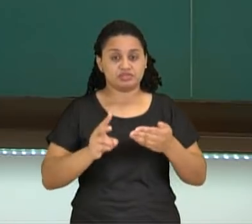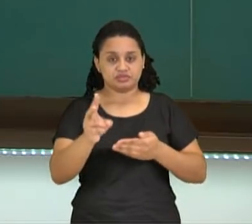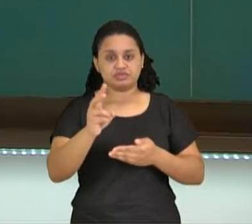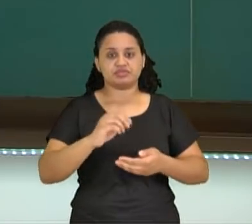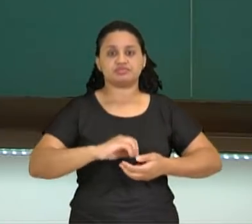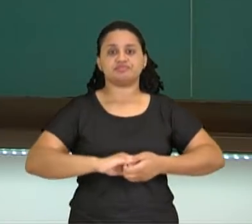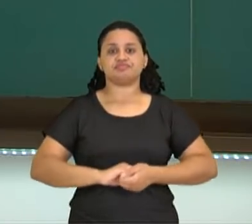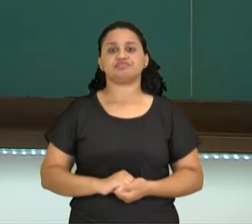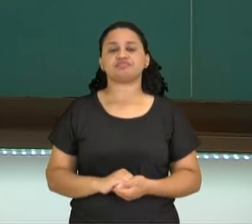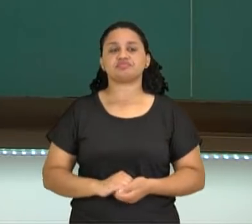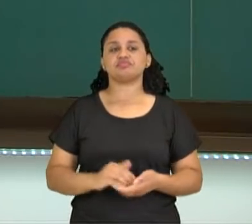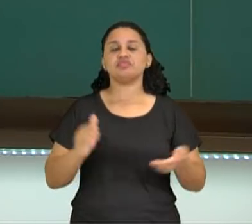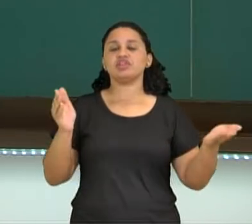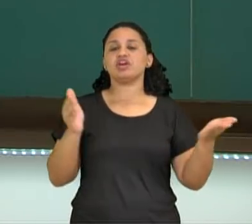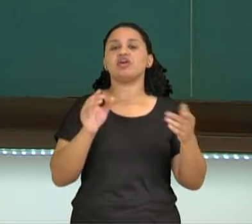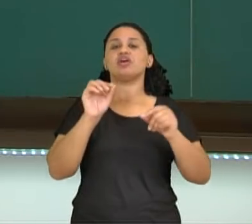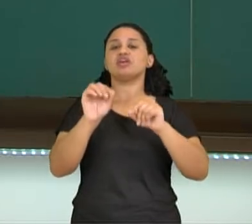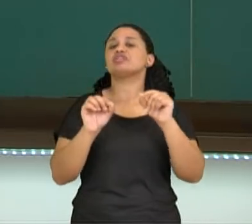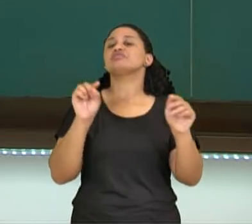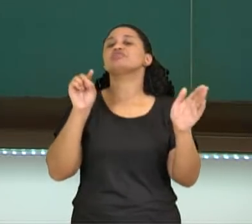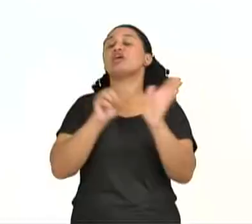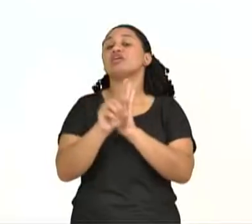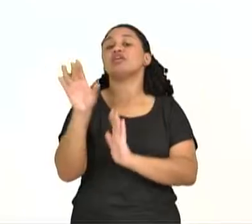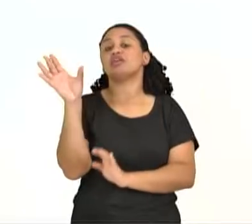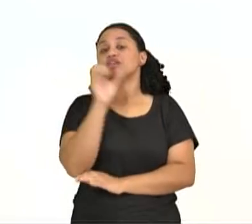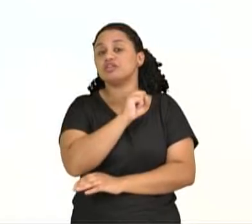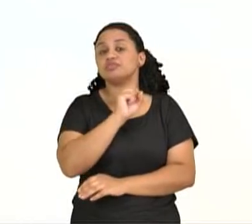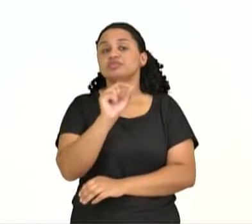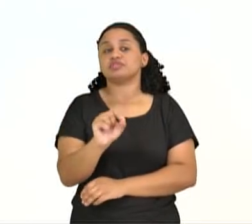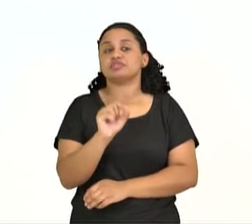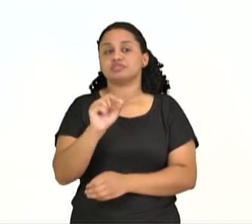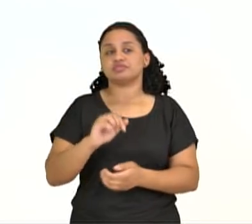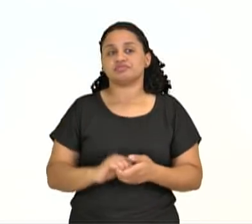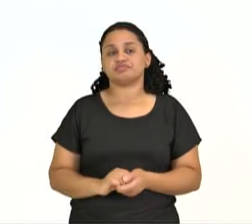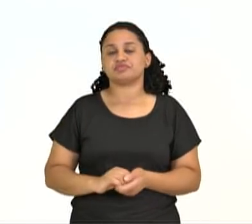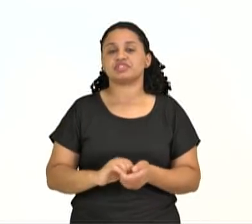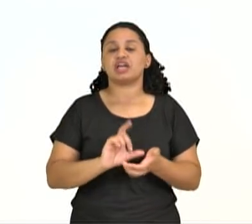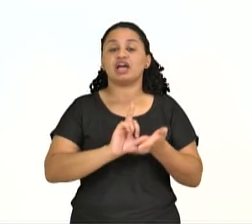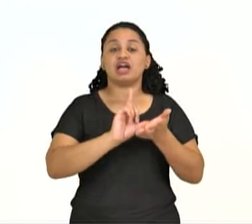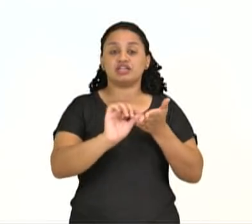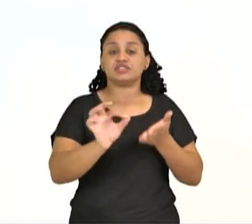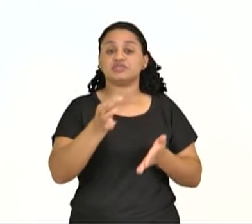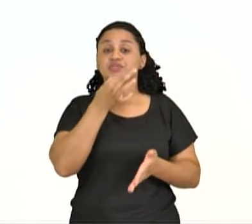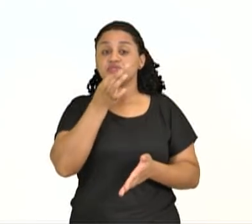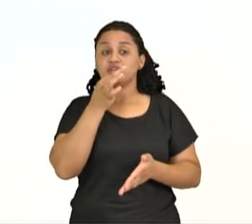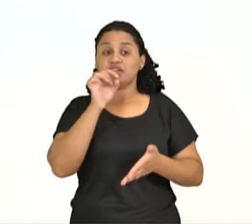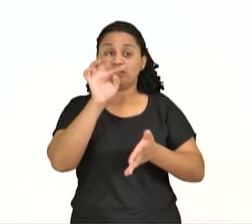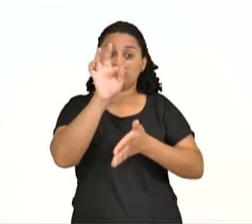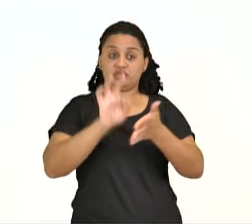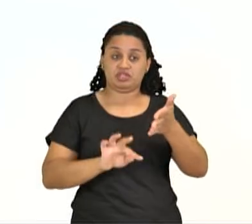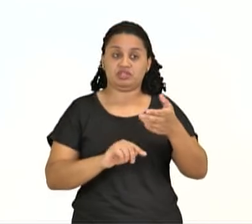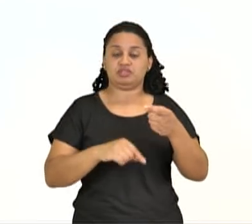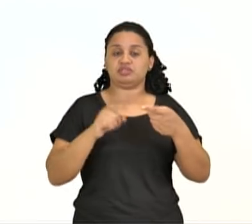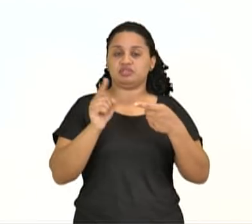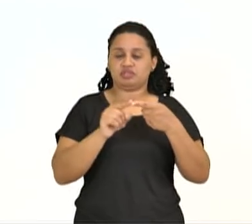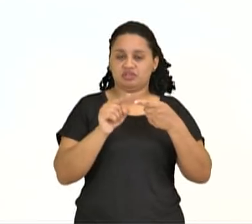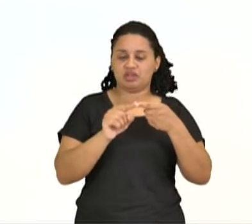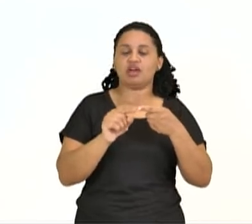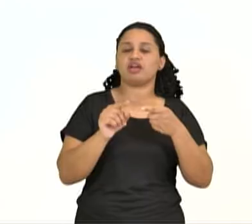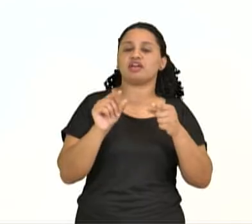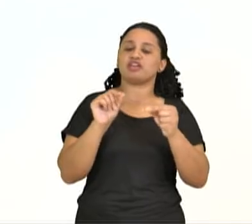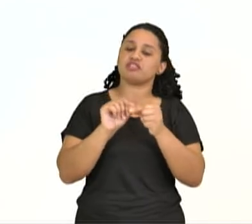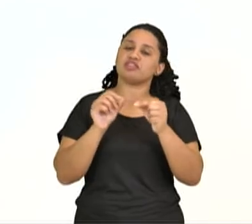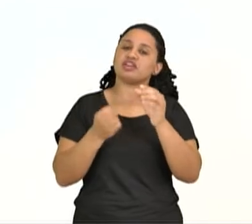Agora um quiz, pessoal. O artigo de opinião é um texto produzido de forma